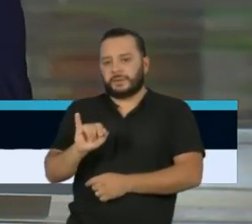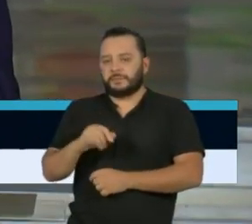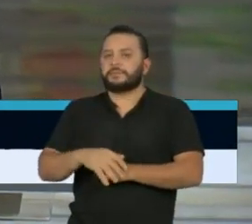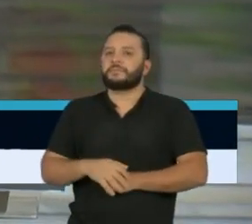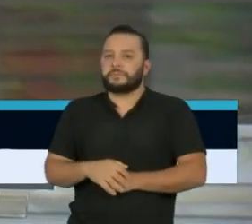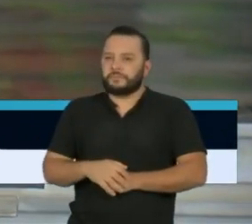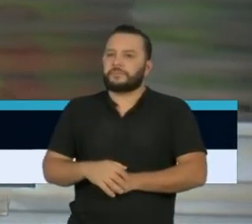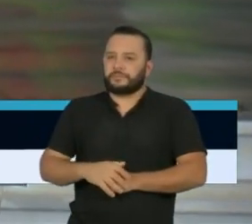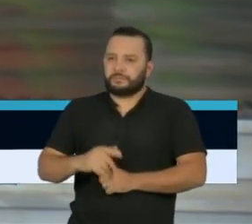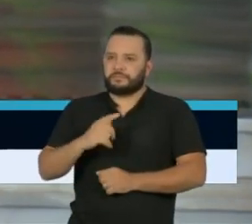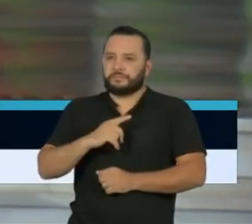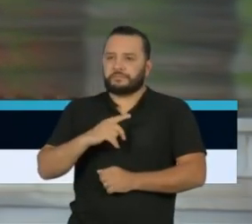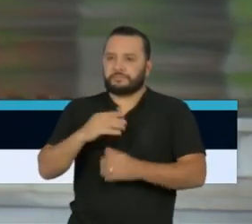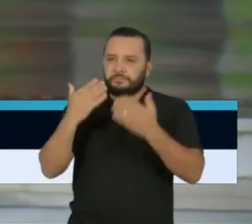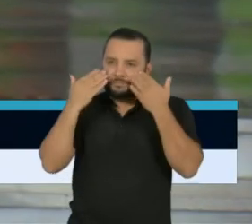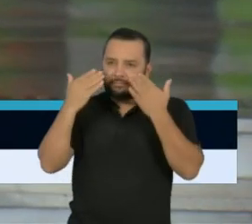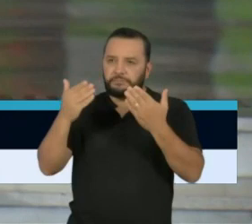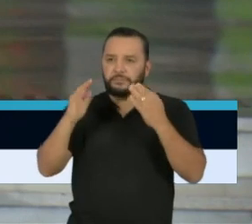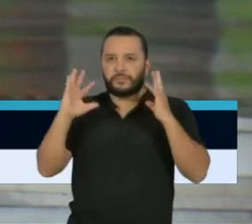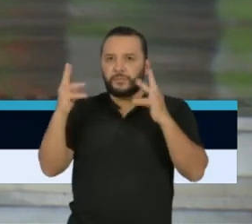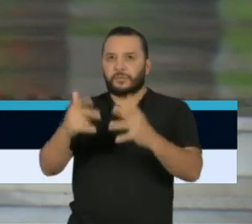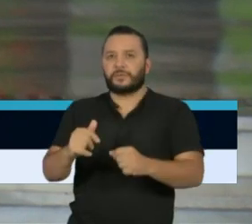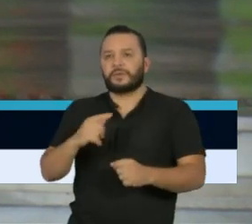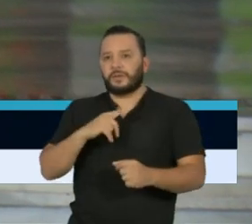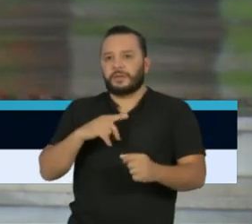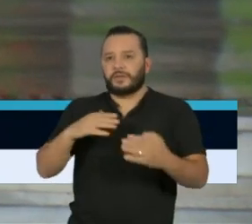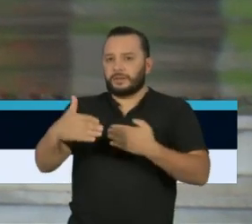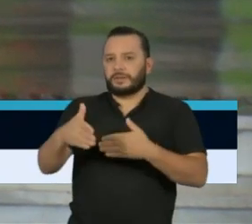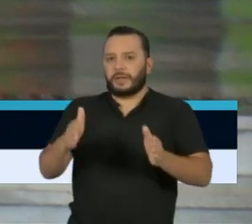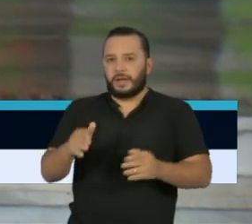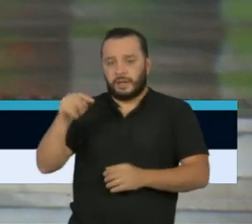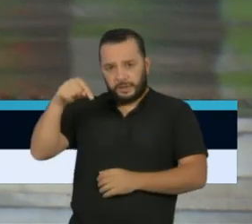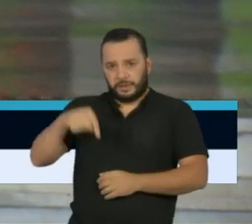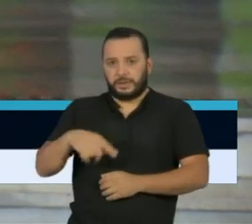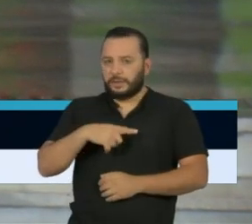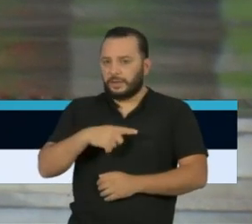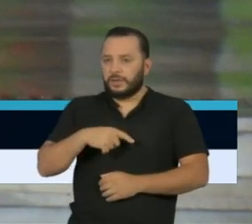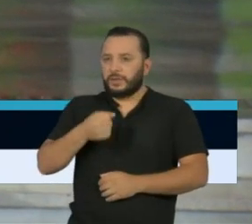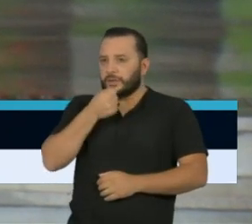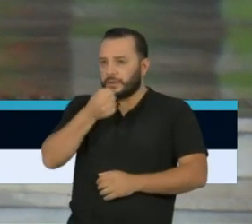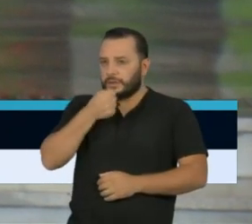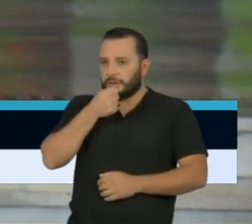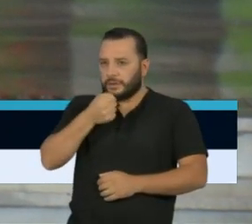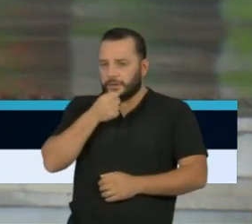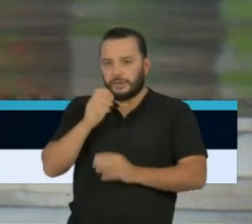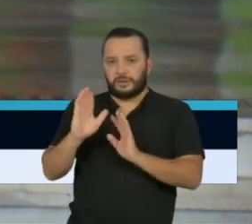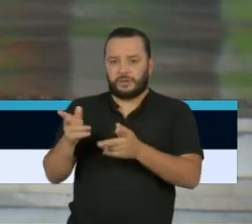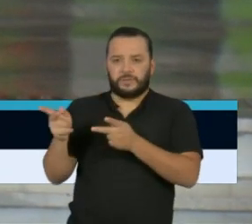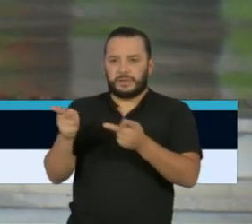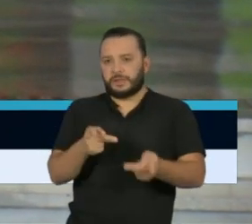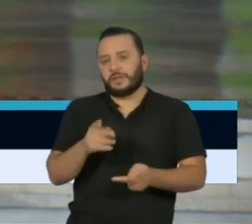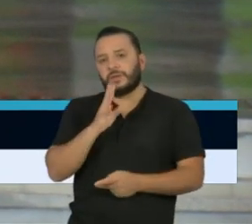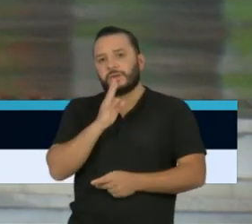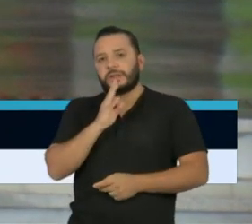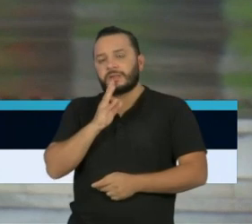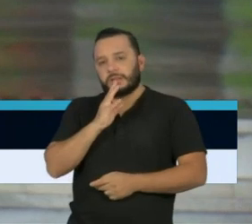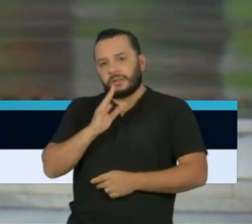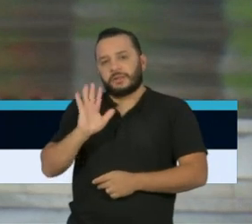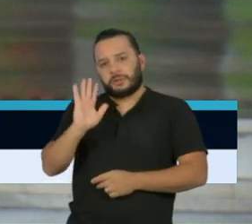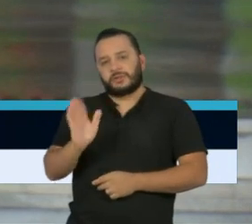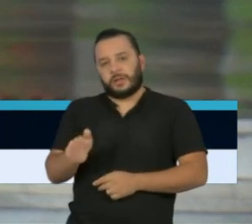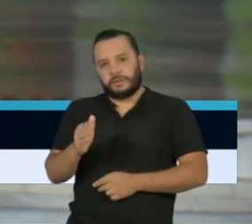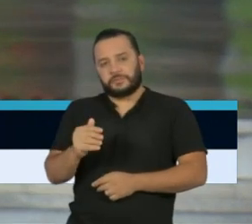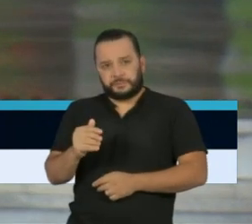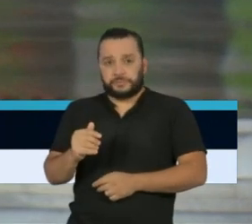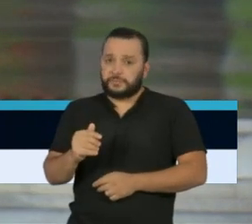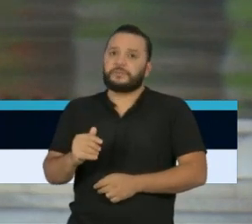transparência total. Nós temos aqui, a sala fica no mezanino, uma série de jornalistas já estiveram aqui nos visitando para conhecer os painéis. E no